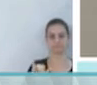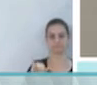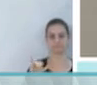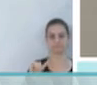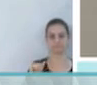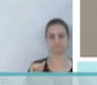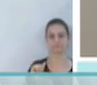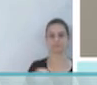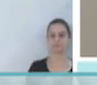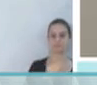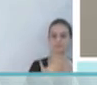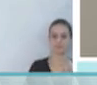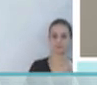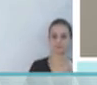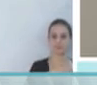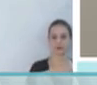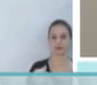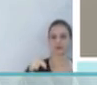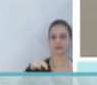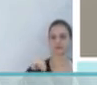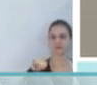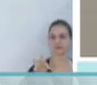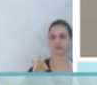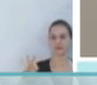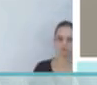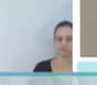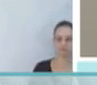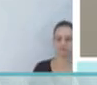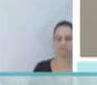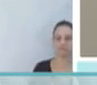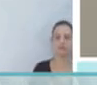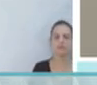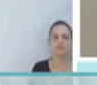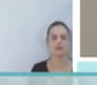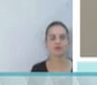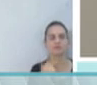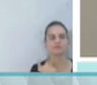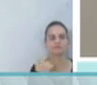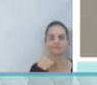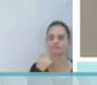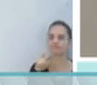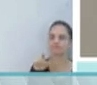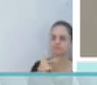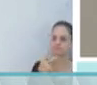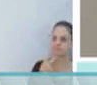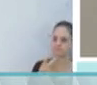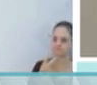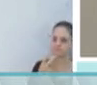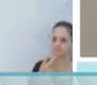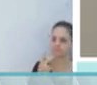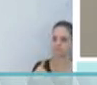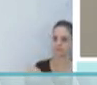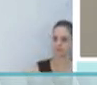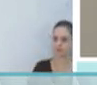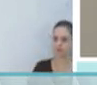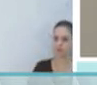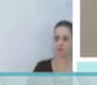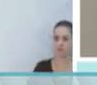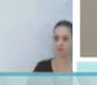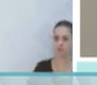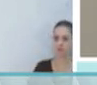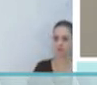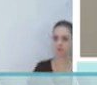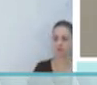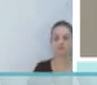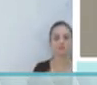nós temos agora o programa do vereador Mirim aqui na nossa escola quem quiser participar pode se inscrever eu olhei para as minhas amigas eu